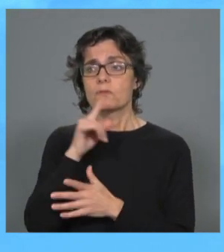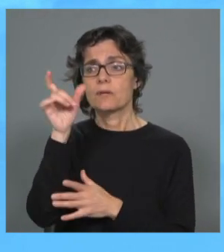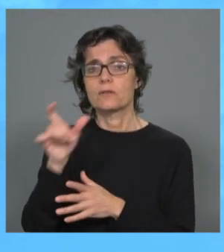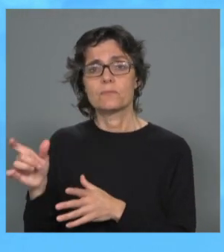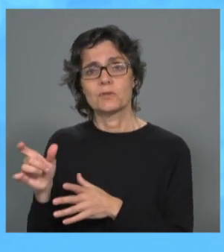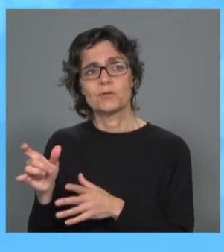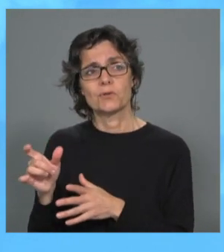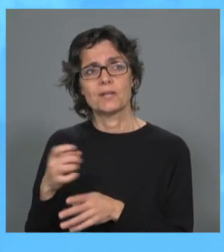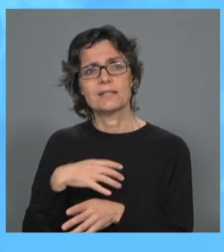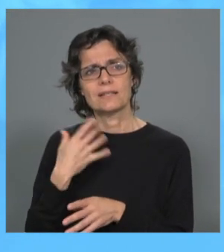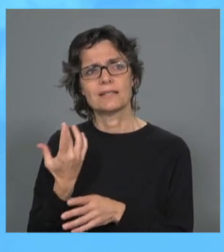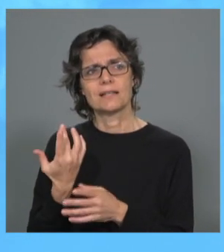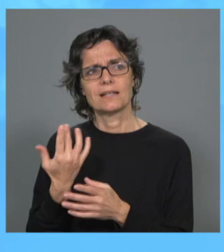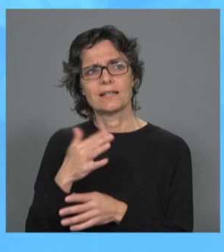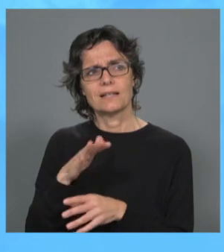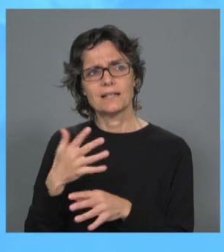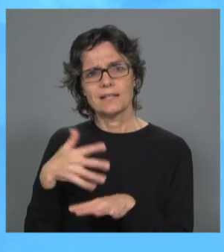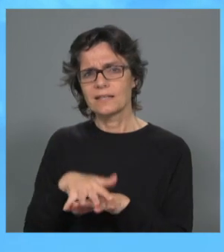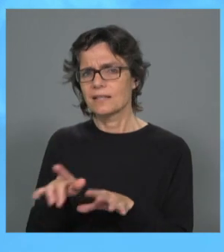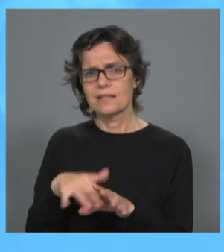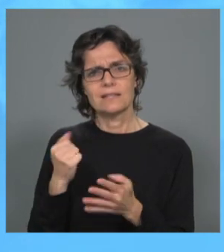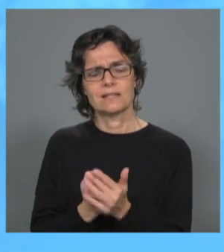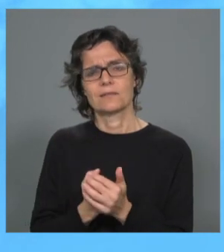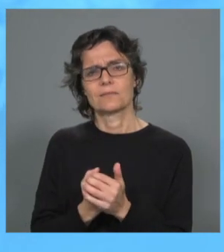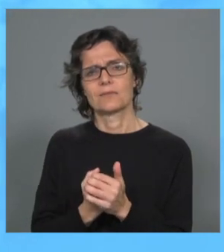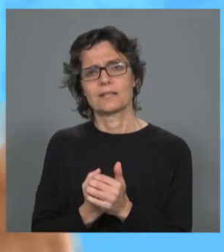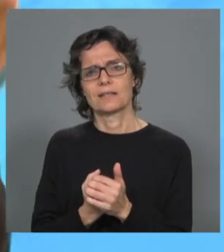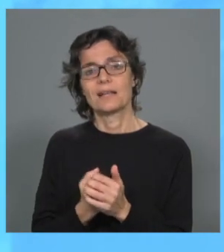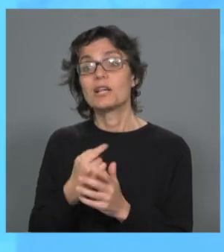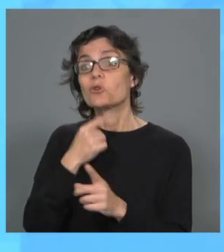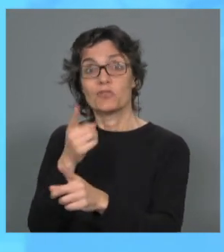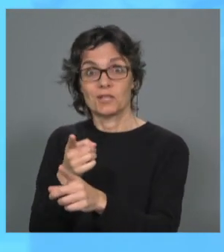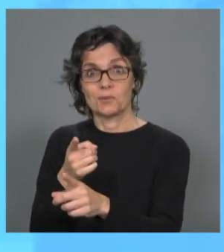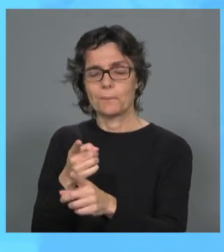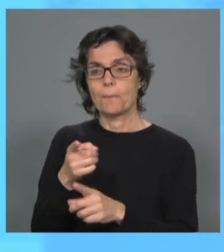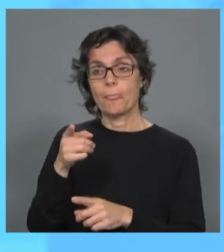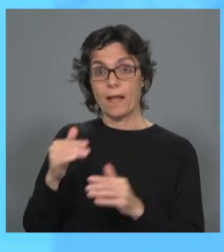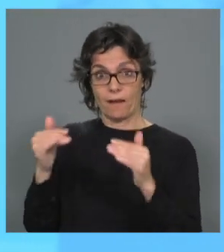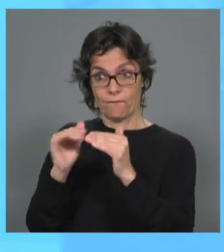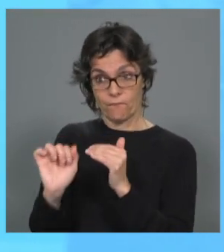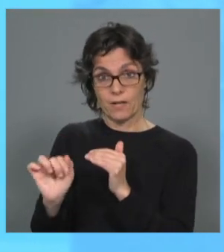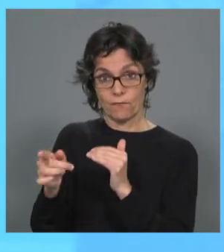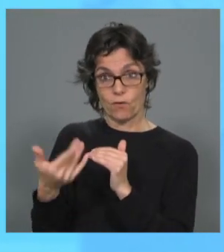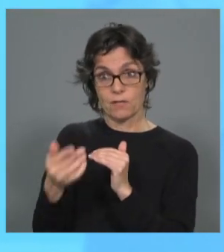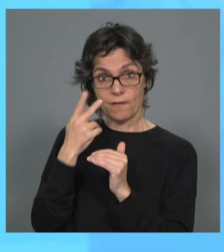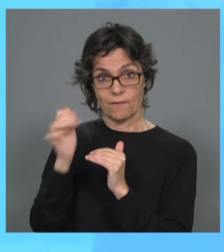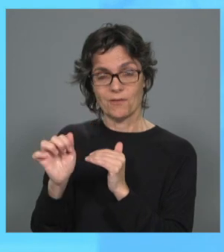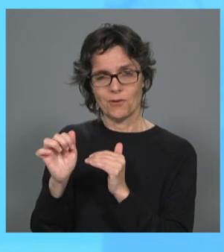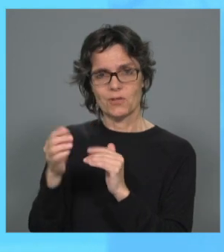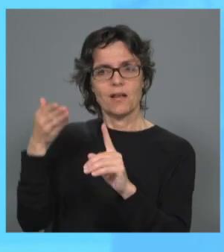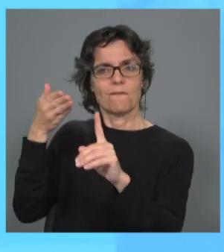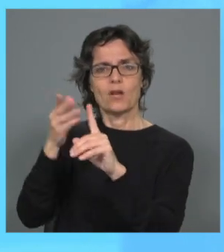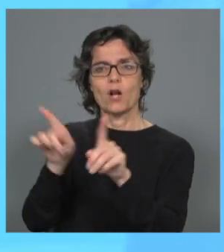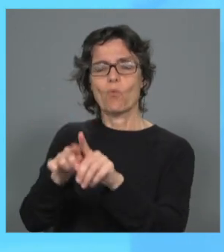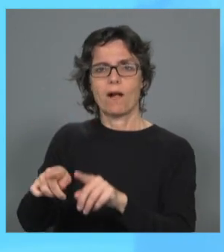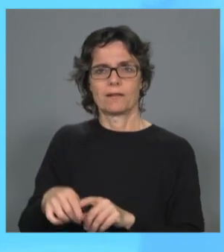e que está em missão. Eu gosto muito de dizer às pessoas aqui, vocês estão aqui em missão, vocês estão a viver esta etapa da vossa vida, mas não estão sem fazer